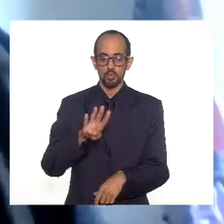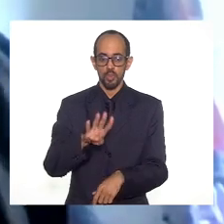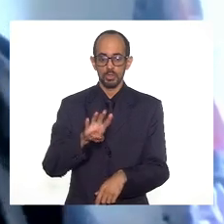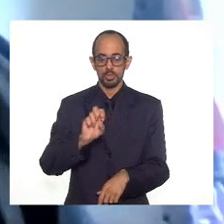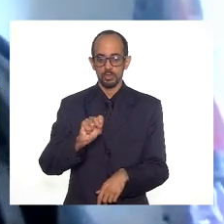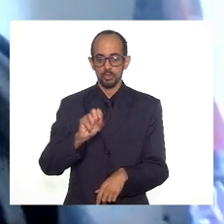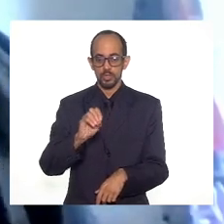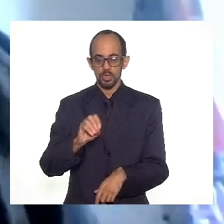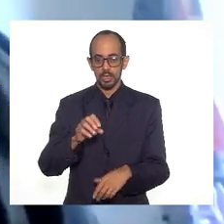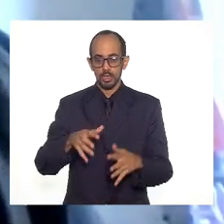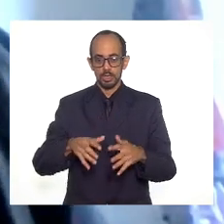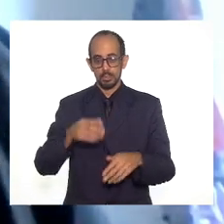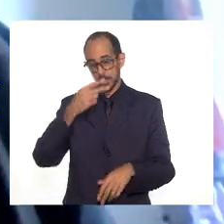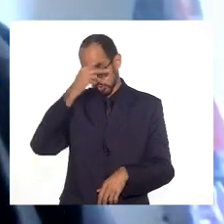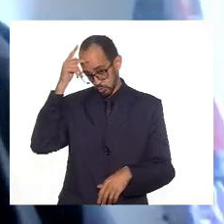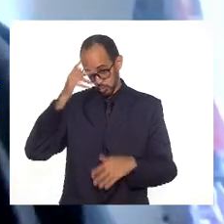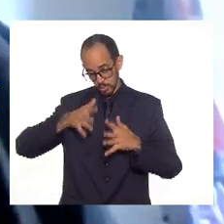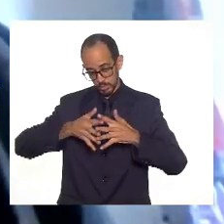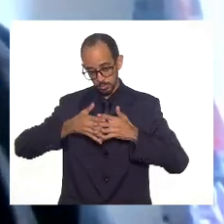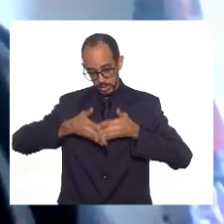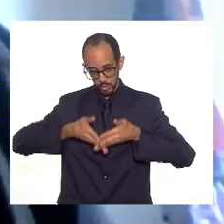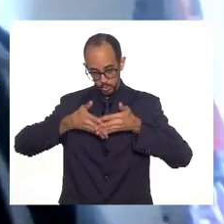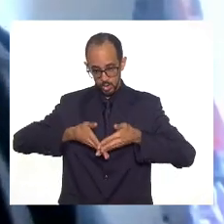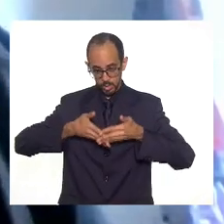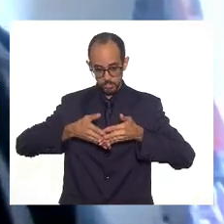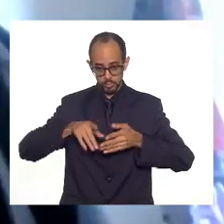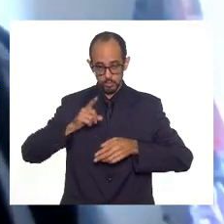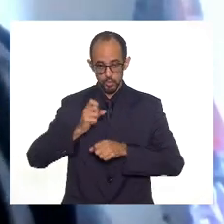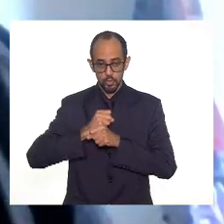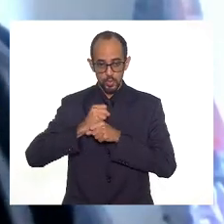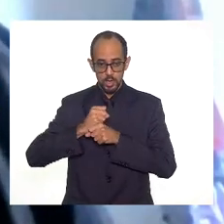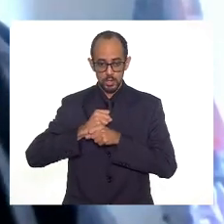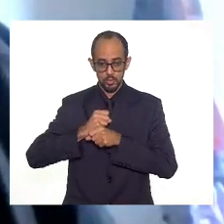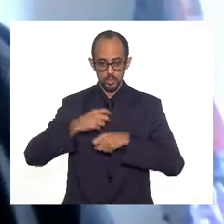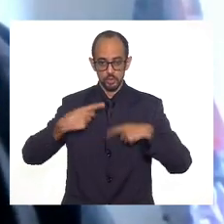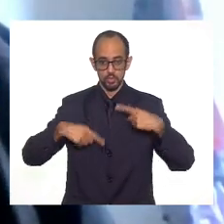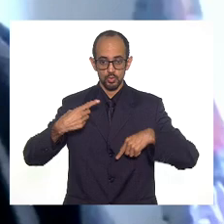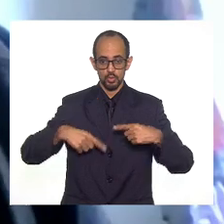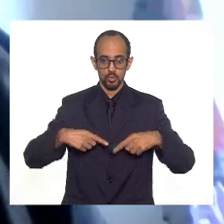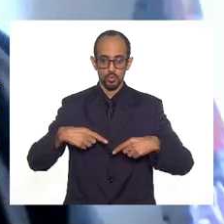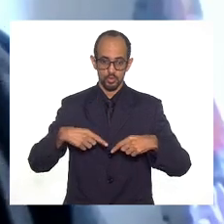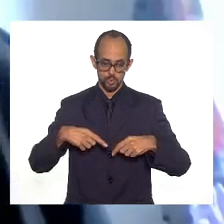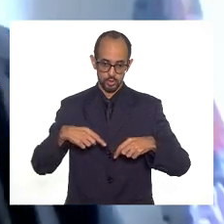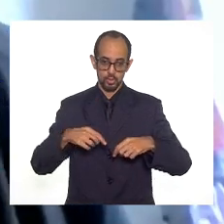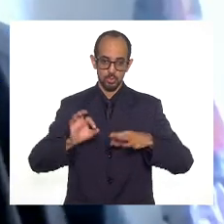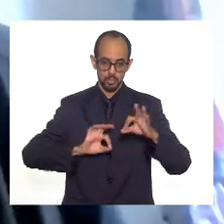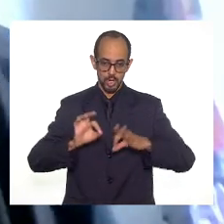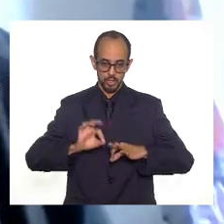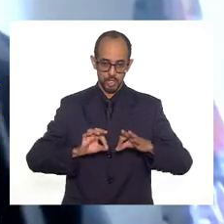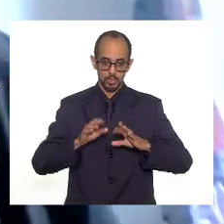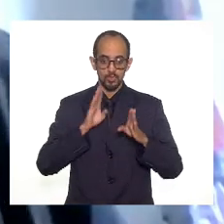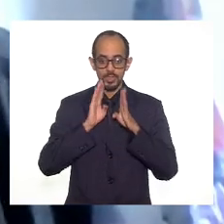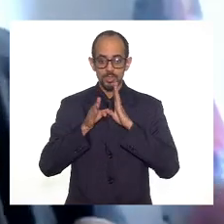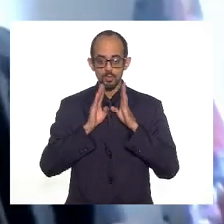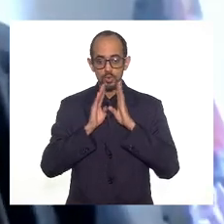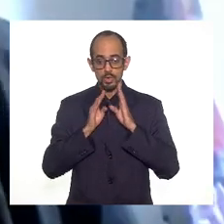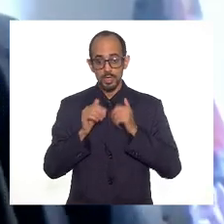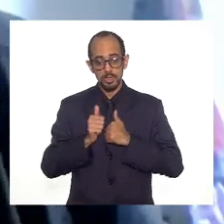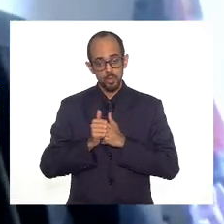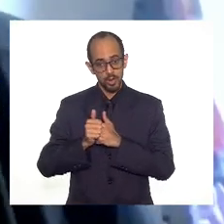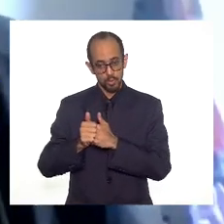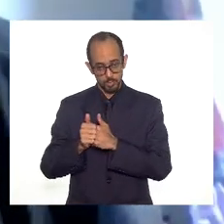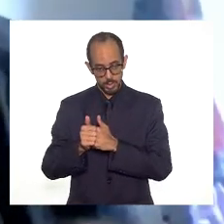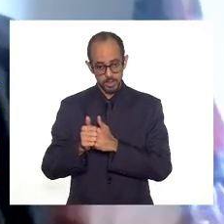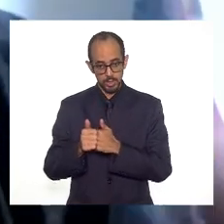480 pessoas que durante um ano discutiram esse projeto e está no Facebook, e eles estão acompanhando essa discussão.